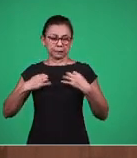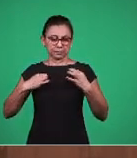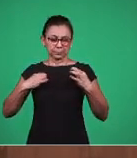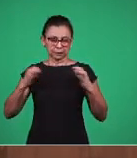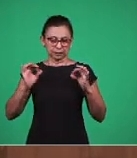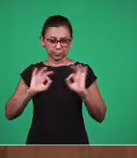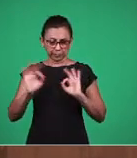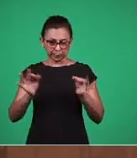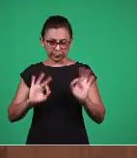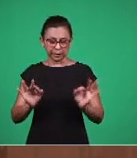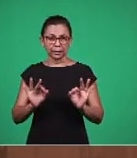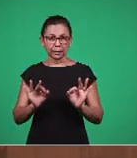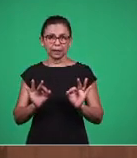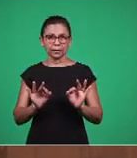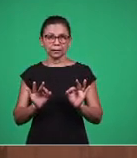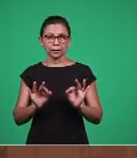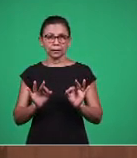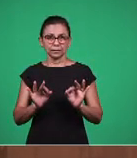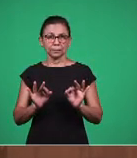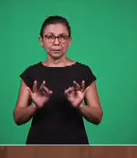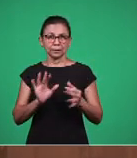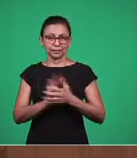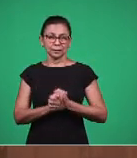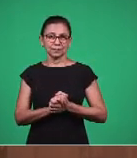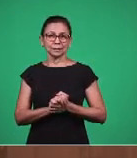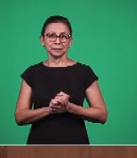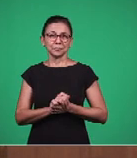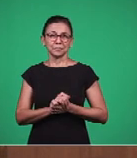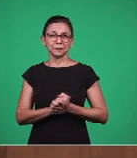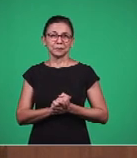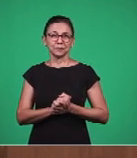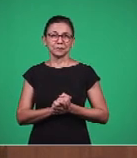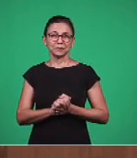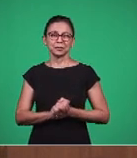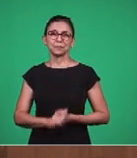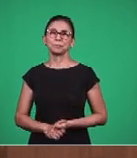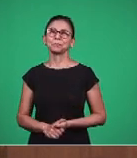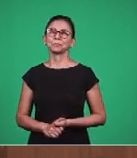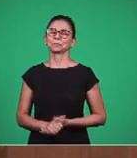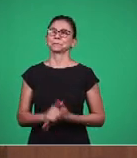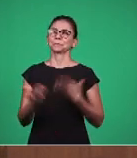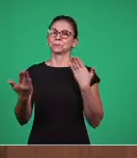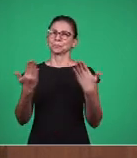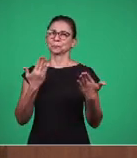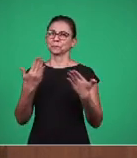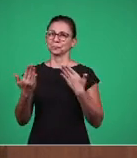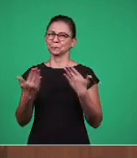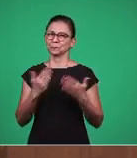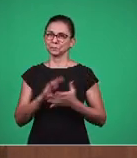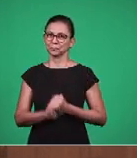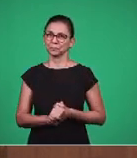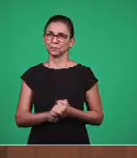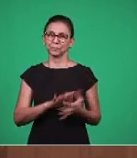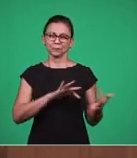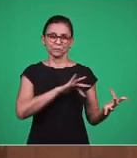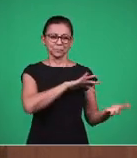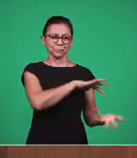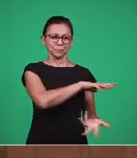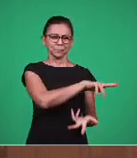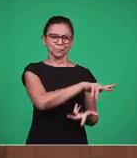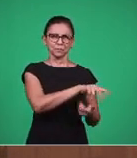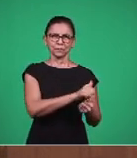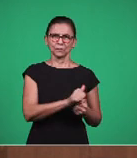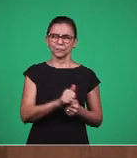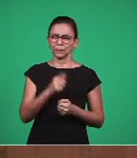eram identificados. Aqueles ali vieram para a festa. O mundo vai identificar a igreja que vai embora de acordo